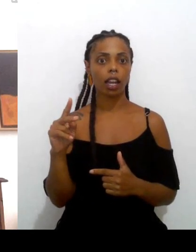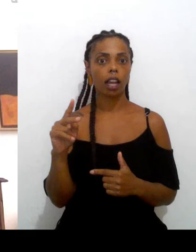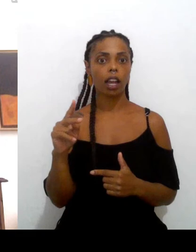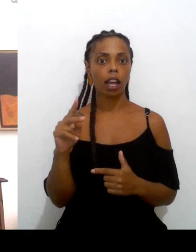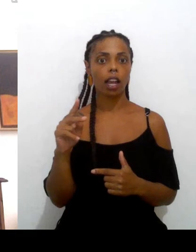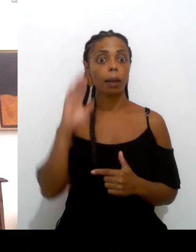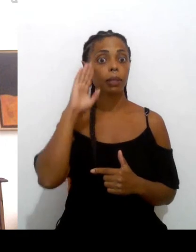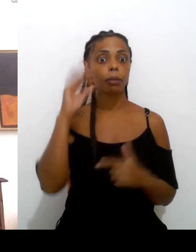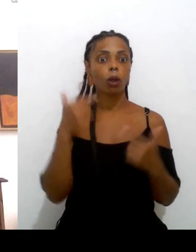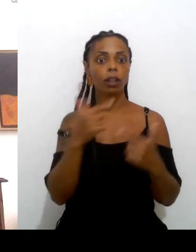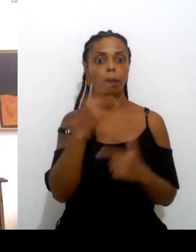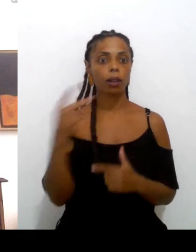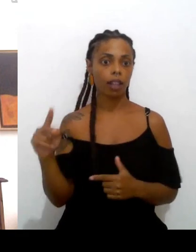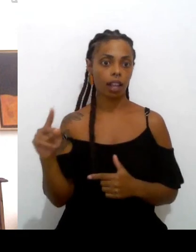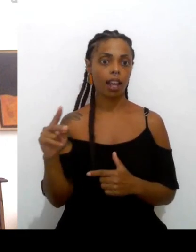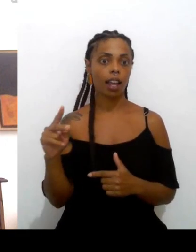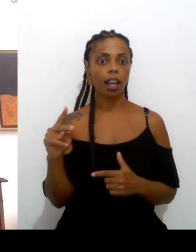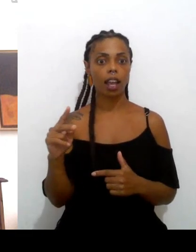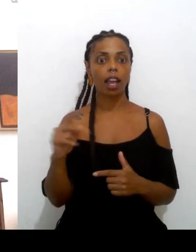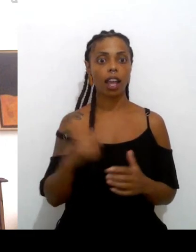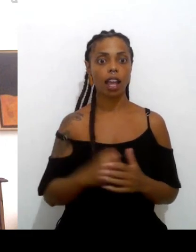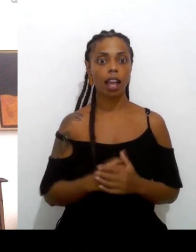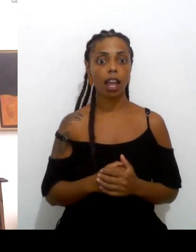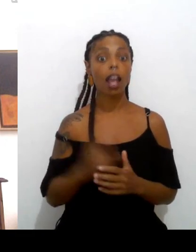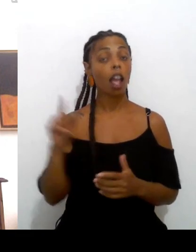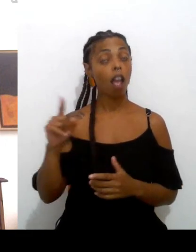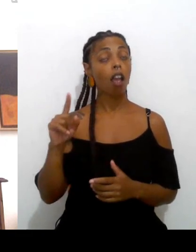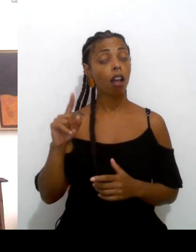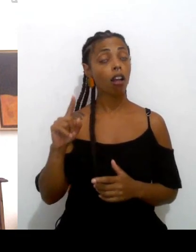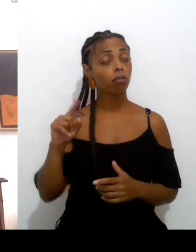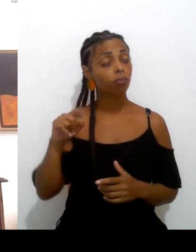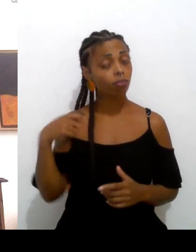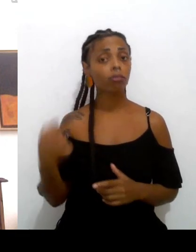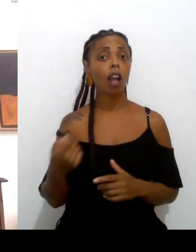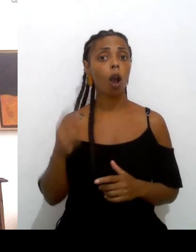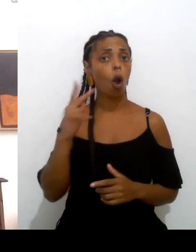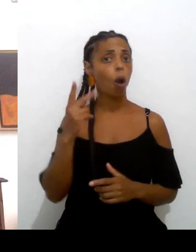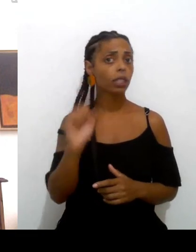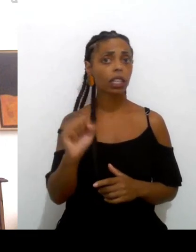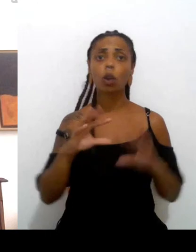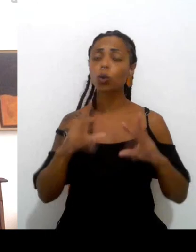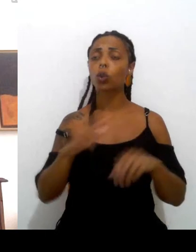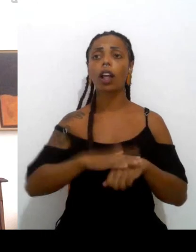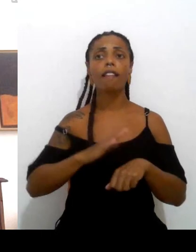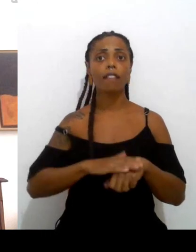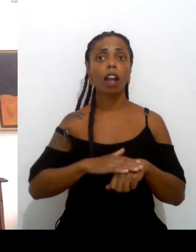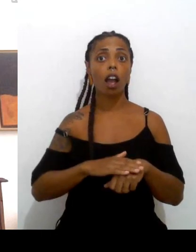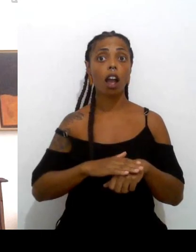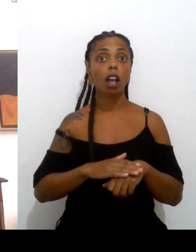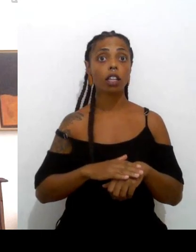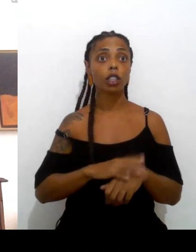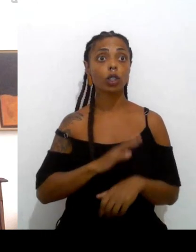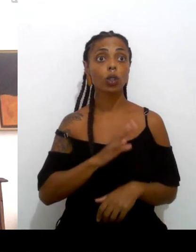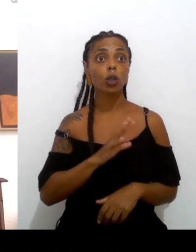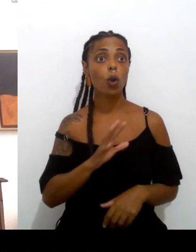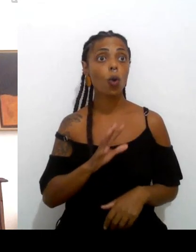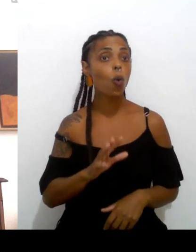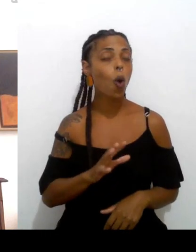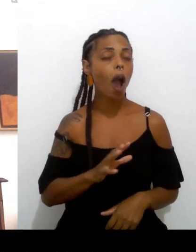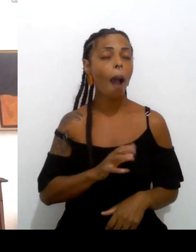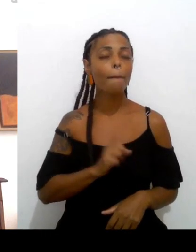dele ele era homossexual em tudo o que fazia e o seu grande amor era a beleza